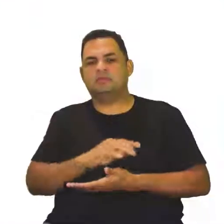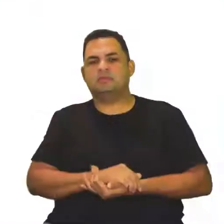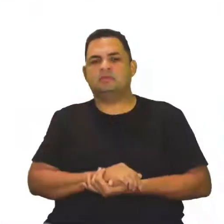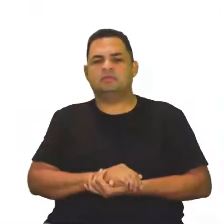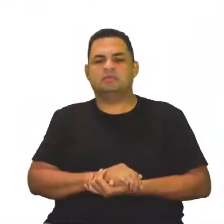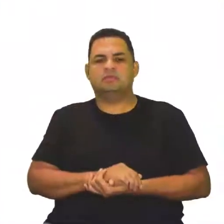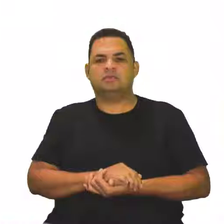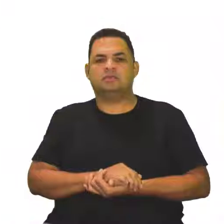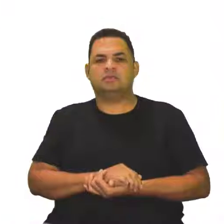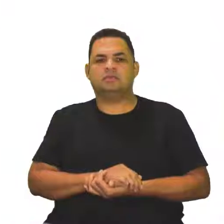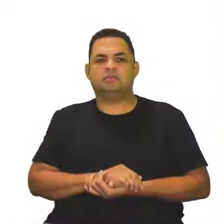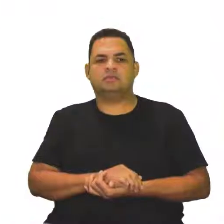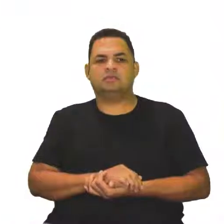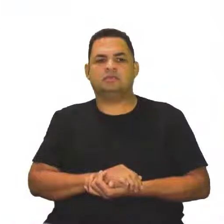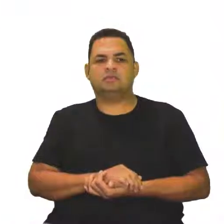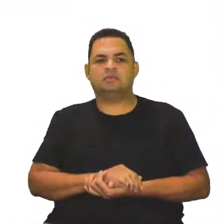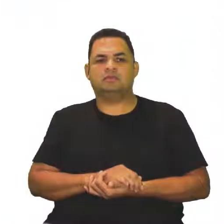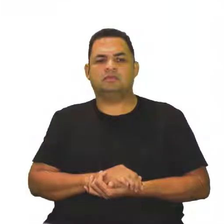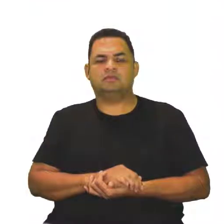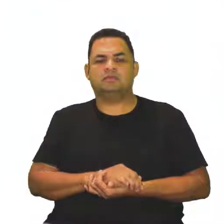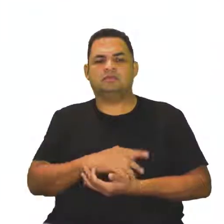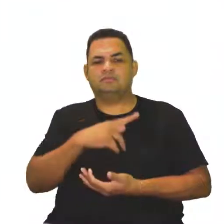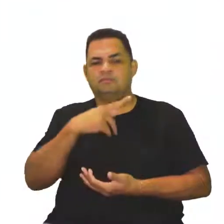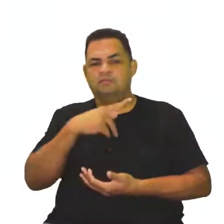A potência faz π.